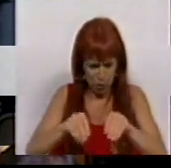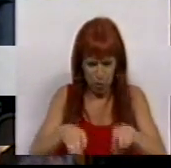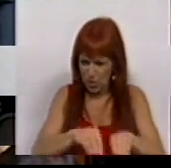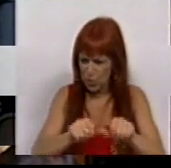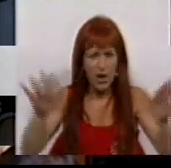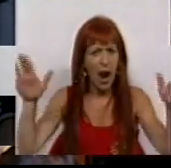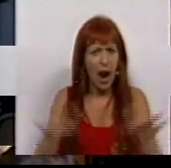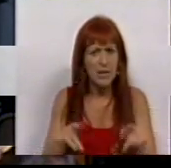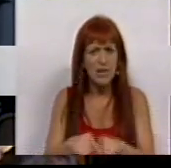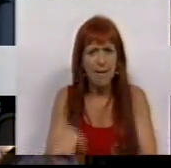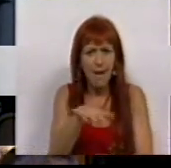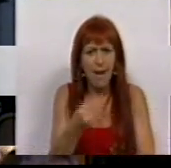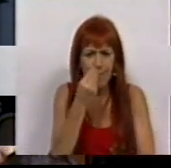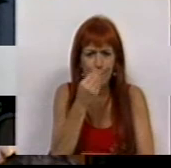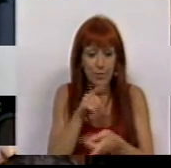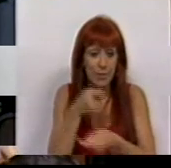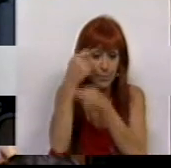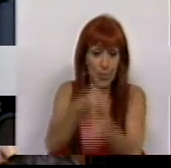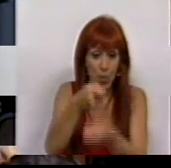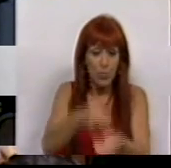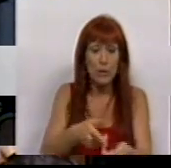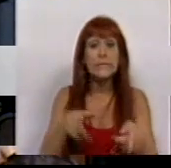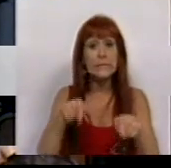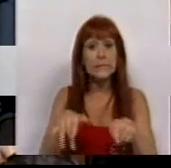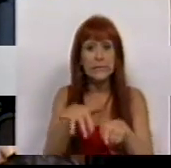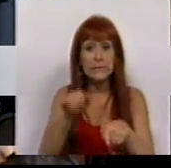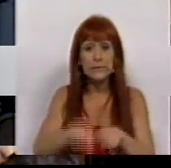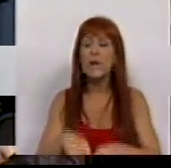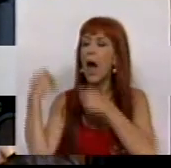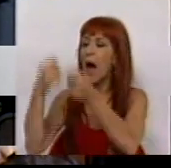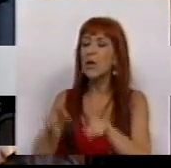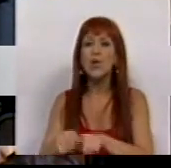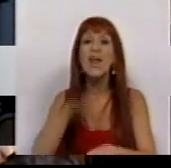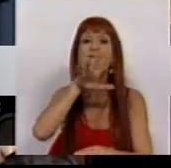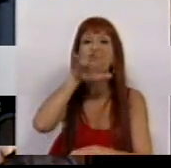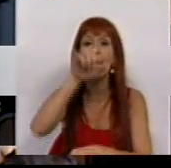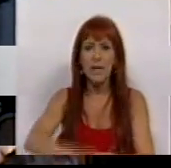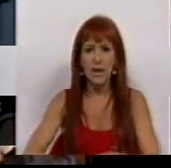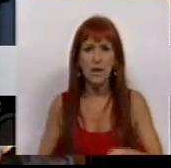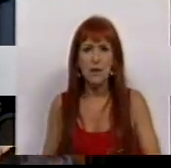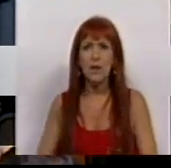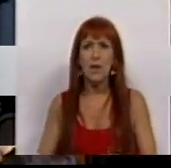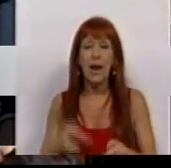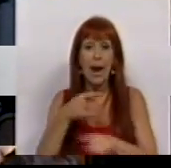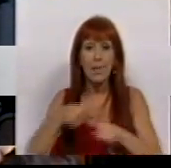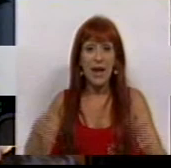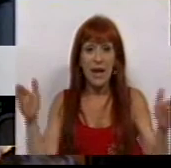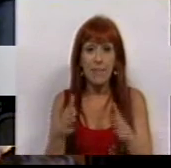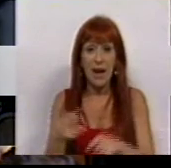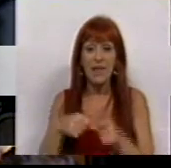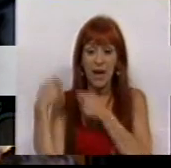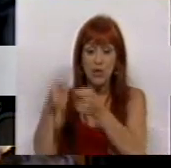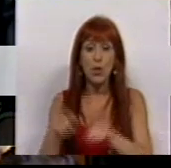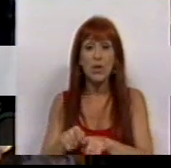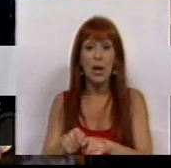para a redução da área agricultável. Neste contexto, a agricultura familiar, a pequena e média agricultura, é